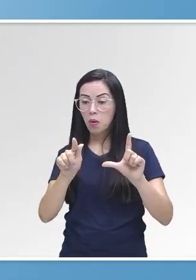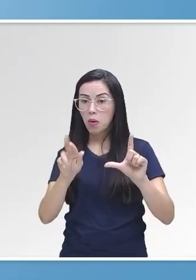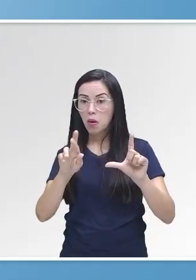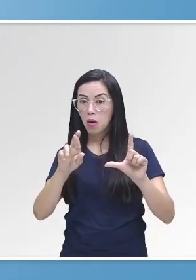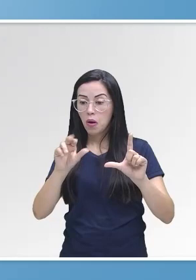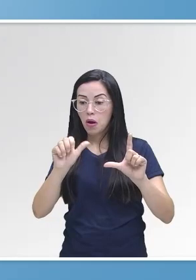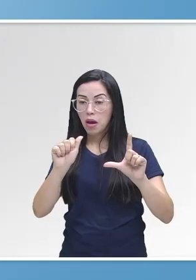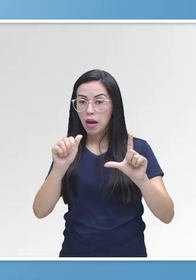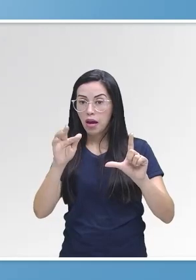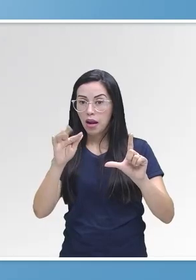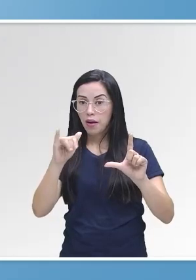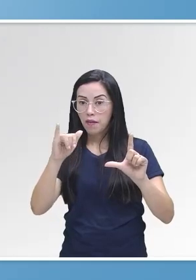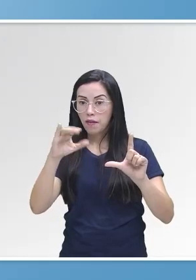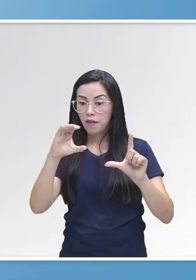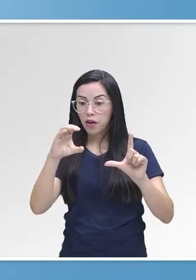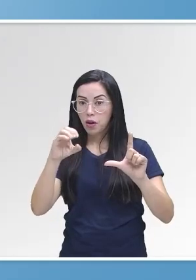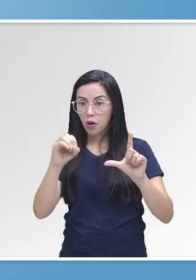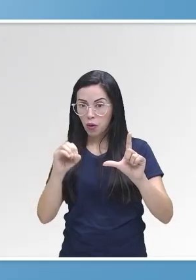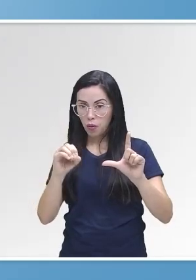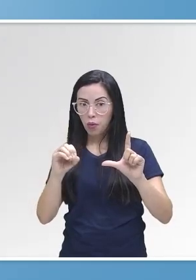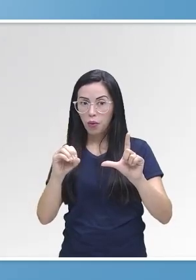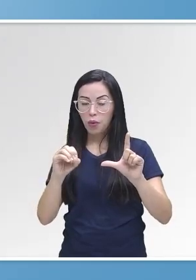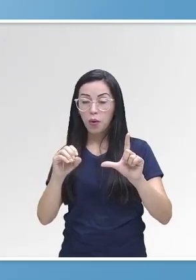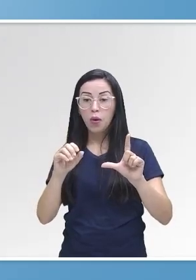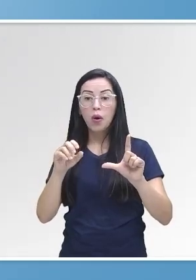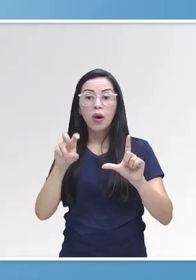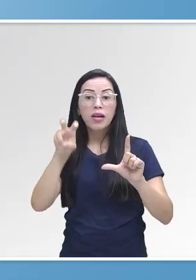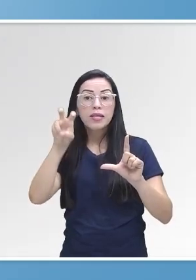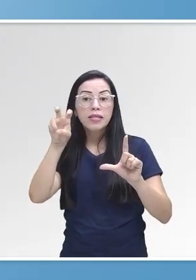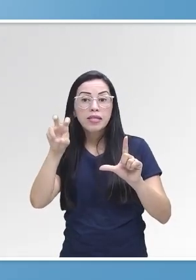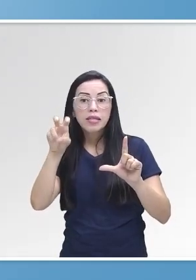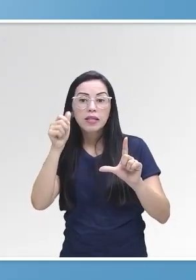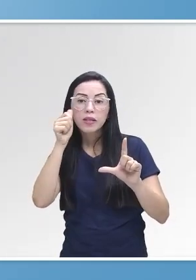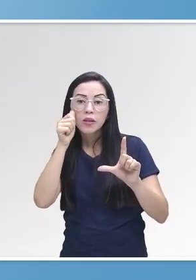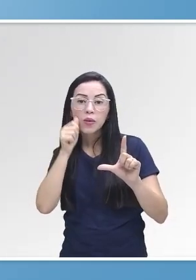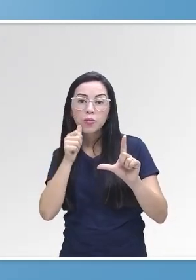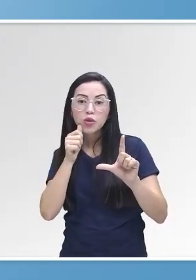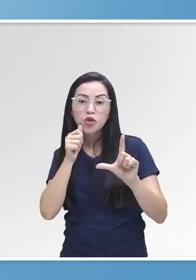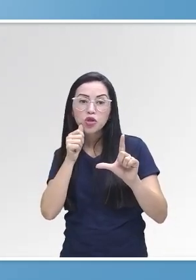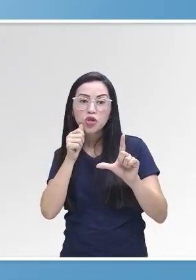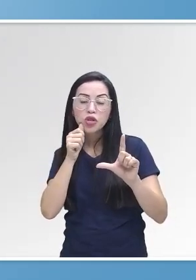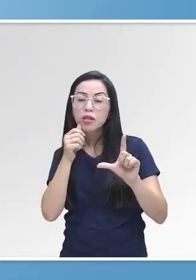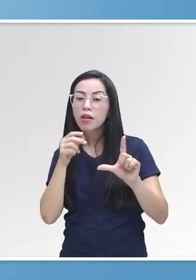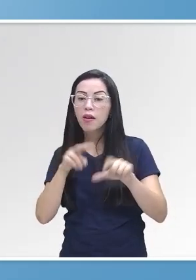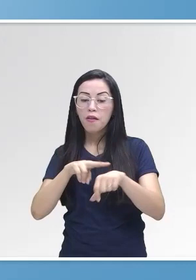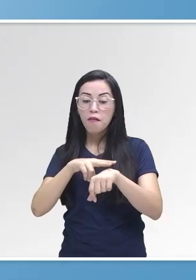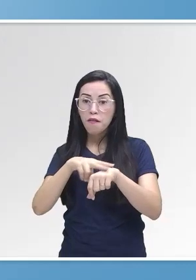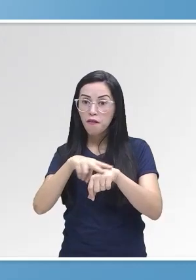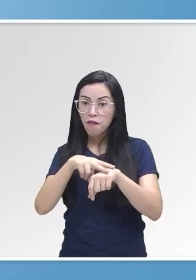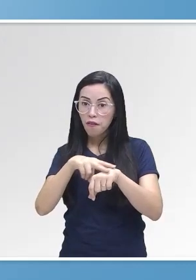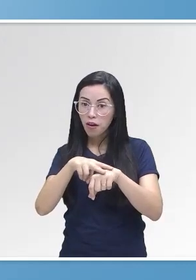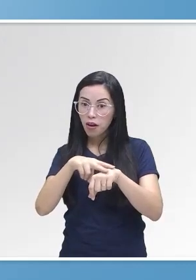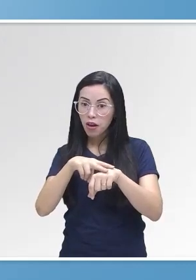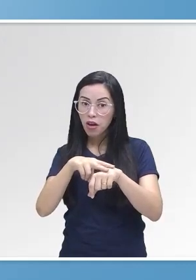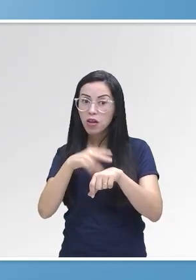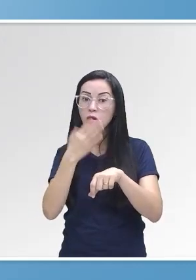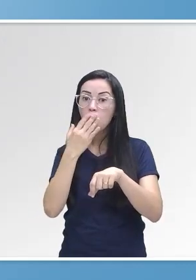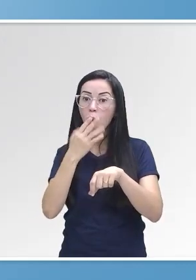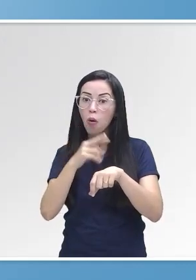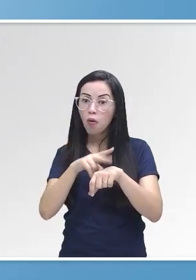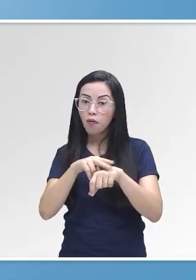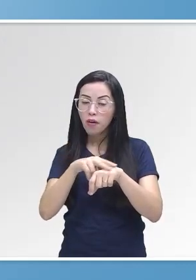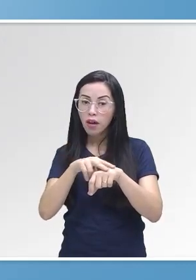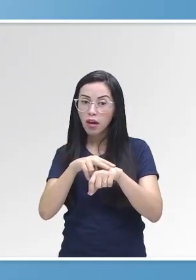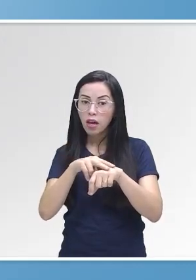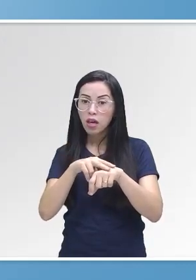cinco meninas com ó os bloquinhos verdes e os oito